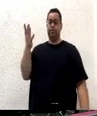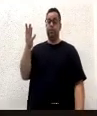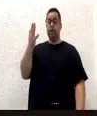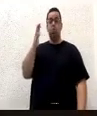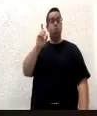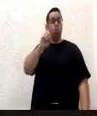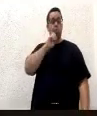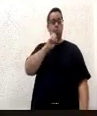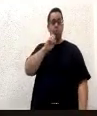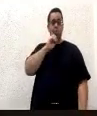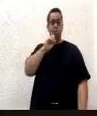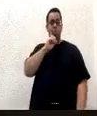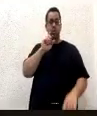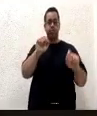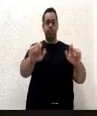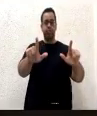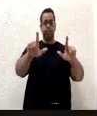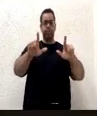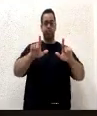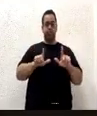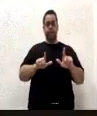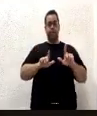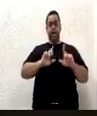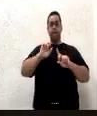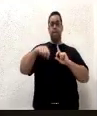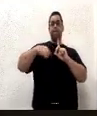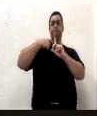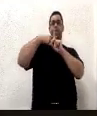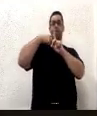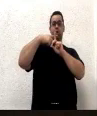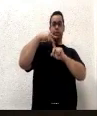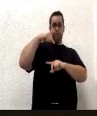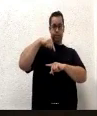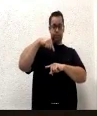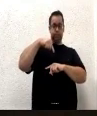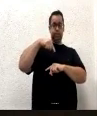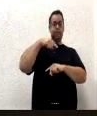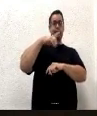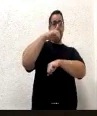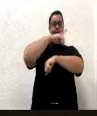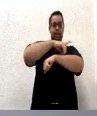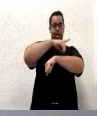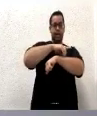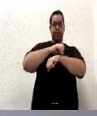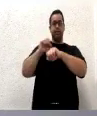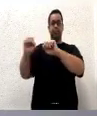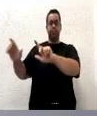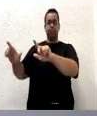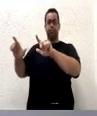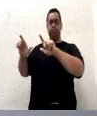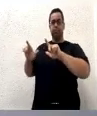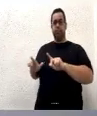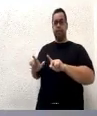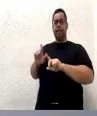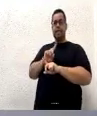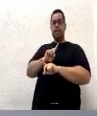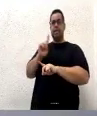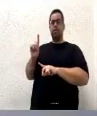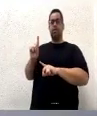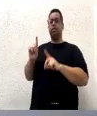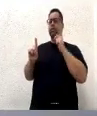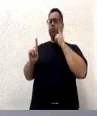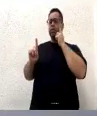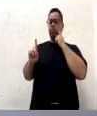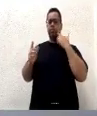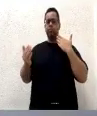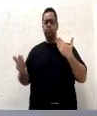diariamente. As fichas positivas, principalmente, e as fichas negativas. Por que que eu falo trata essa ficha? Para ver se não está